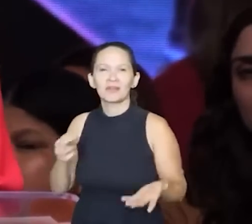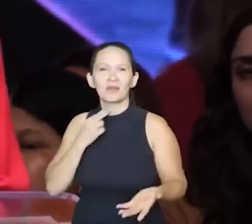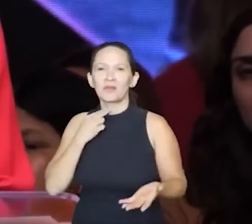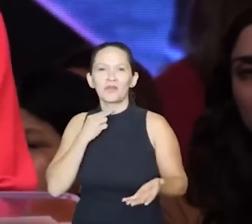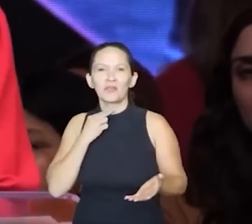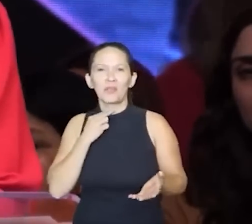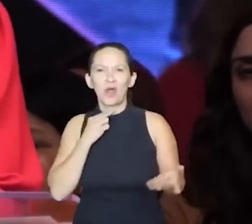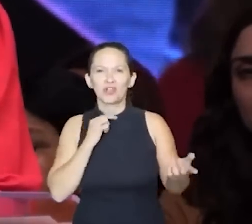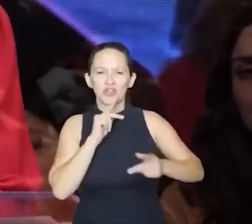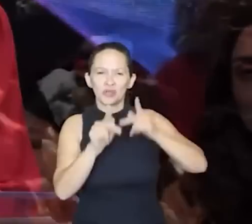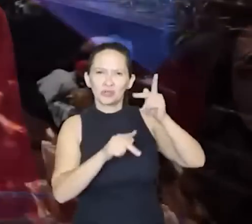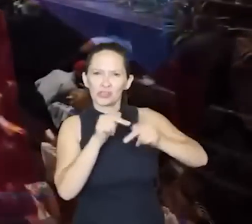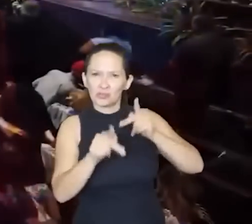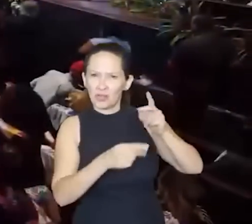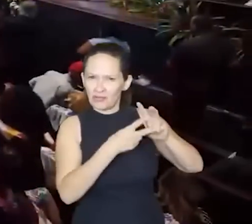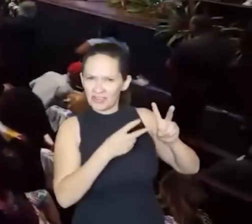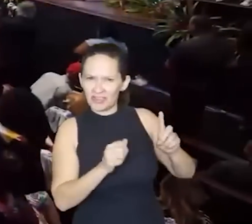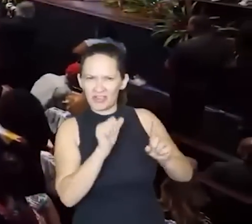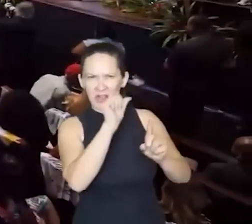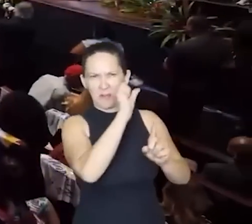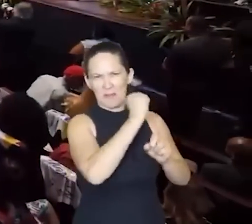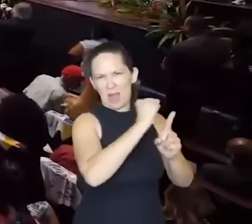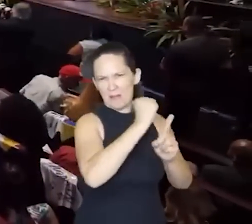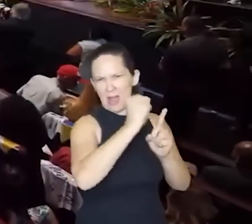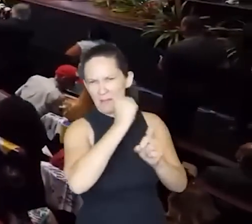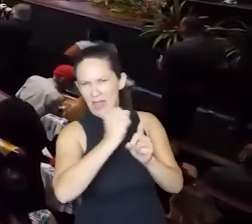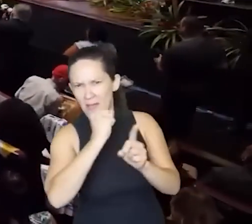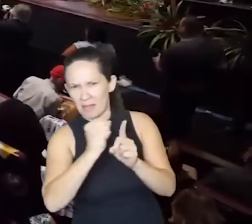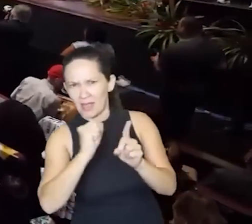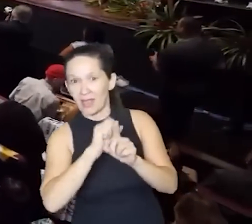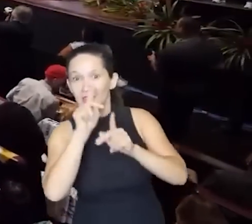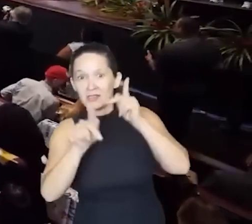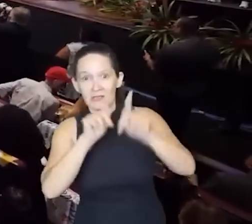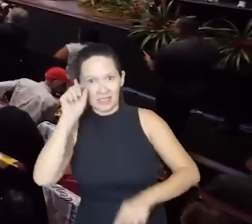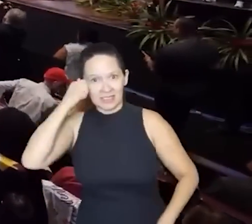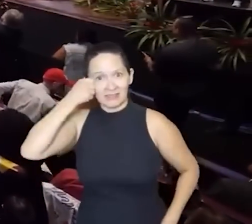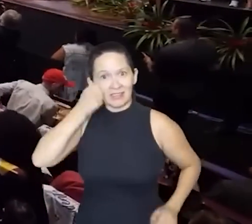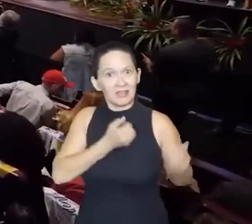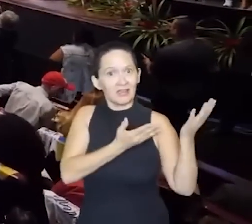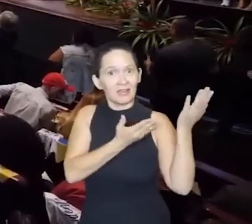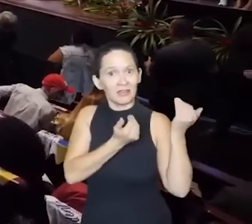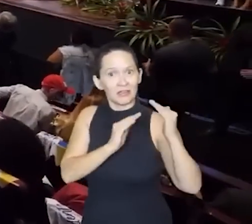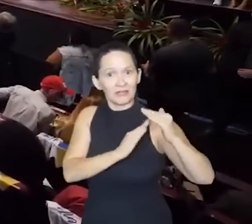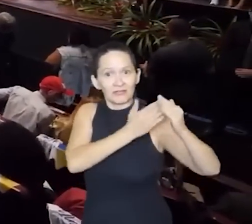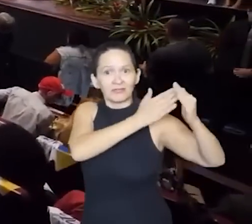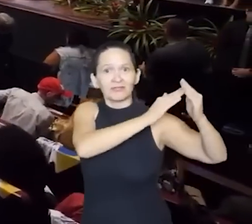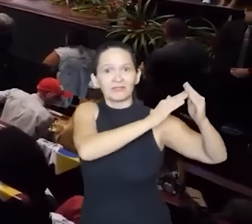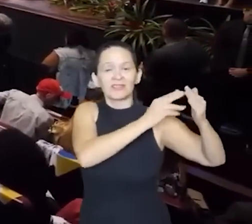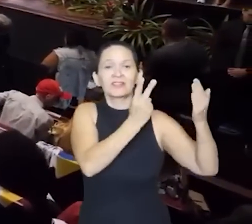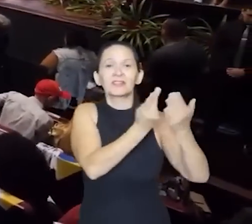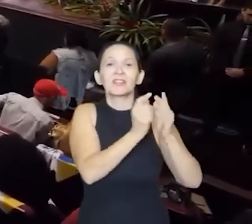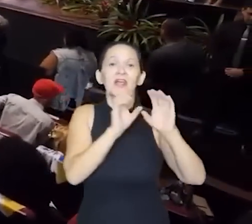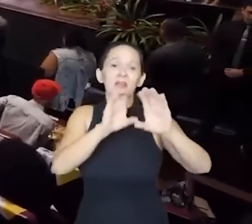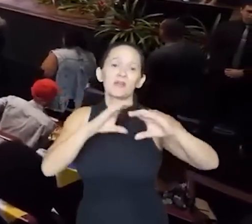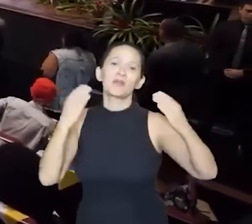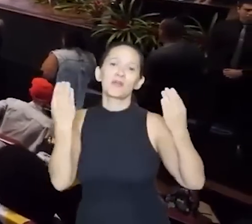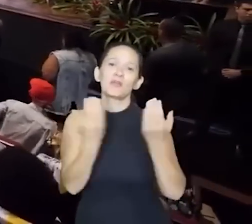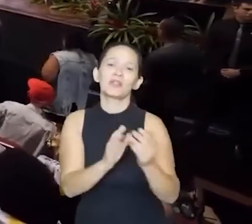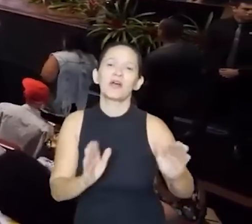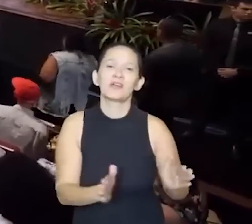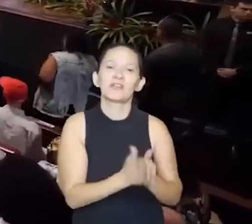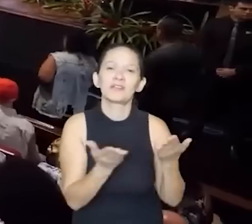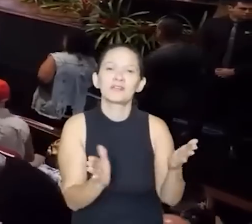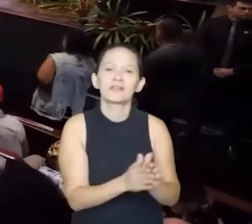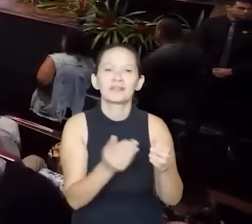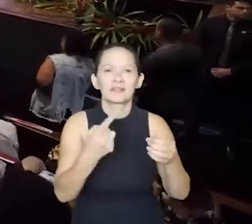povos indígenas e da população predominante negra e jovem das periferias e comunidades mais pobres das cidades